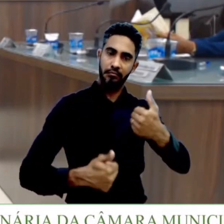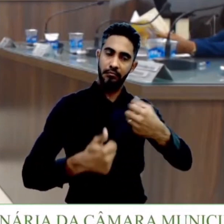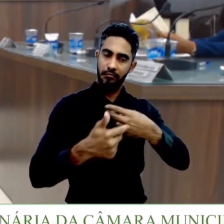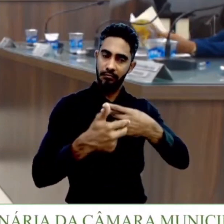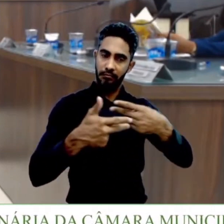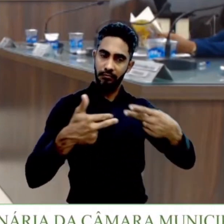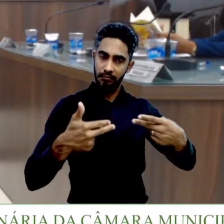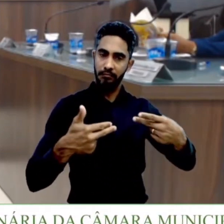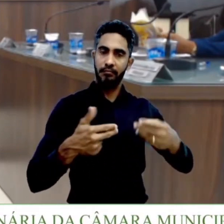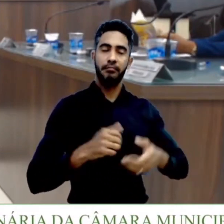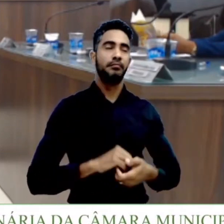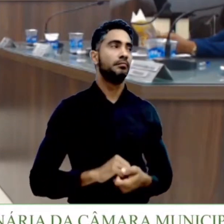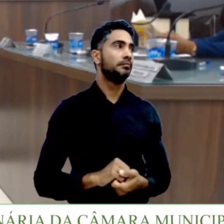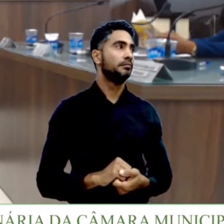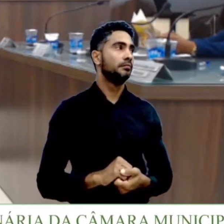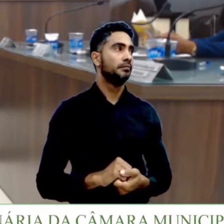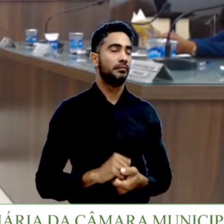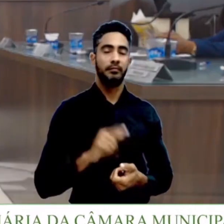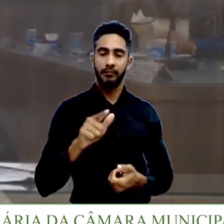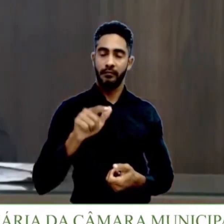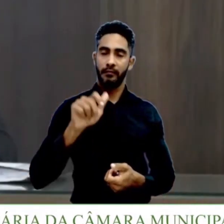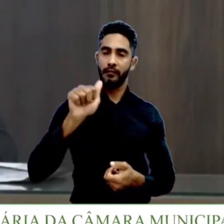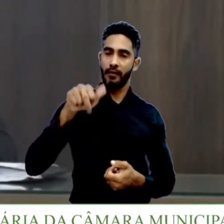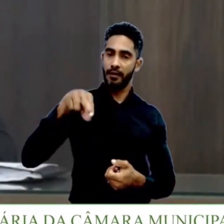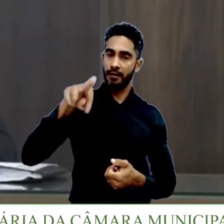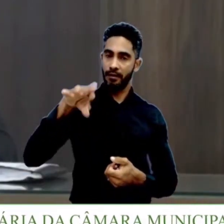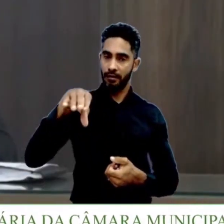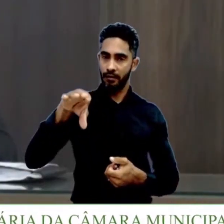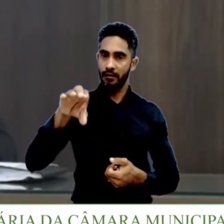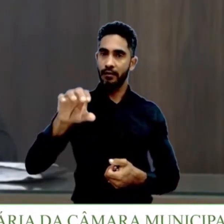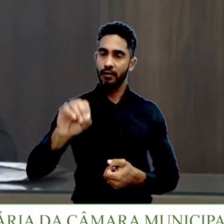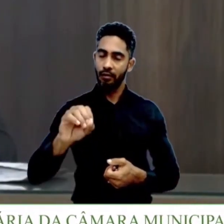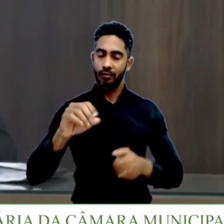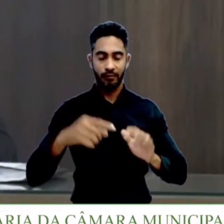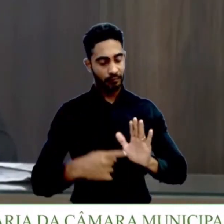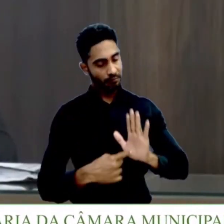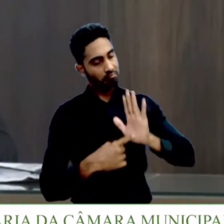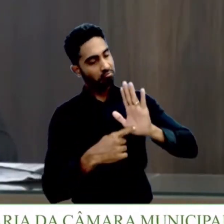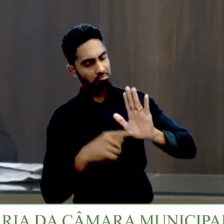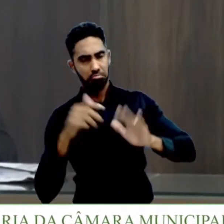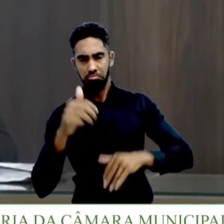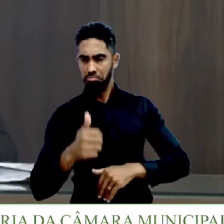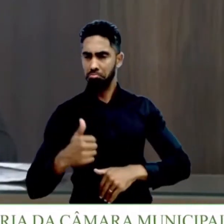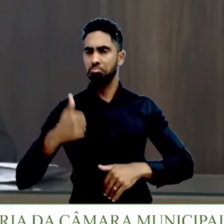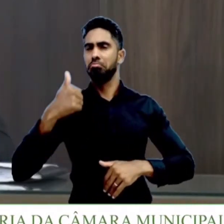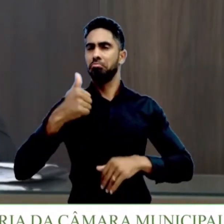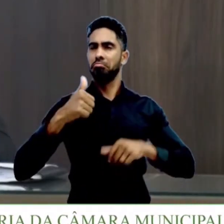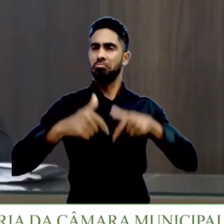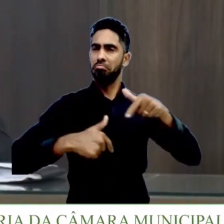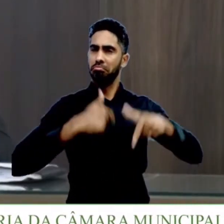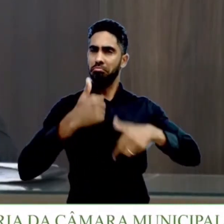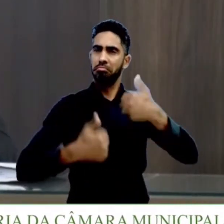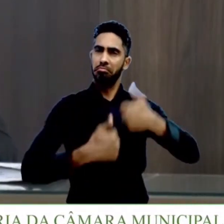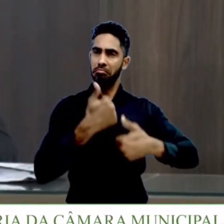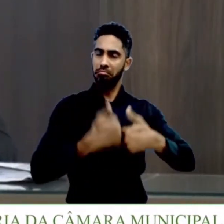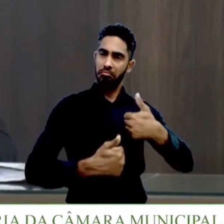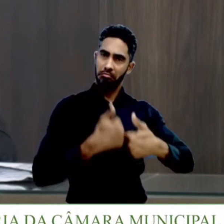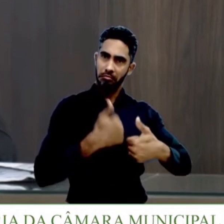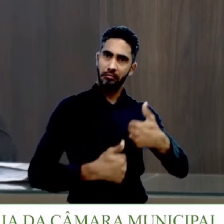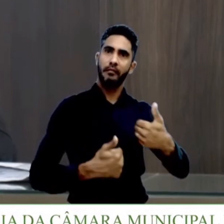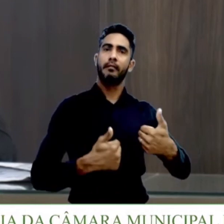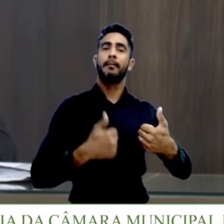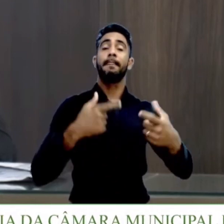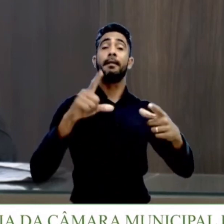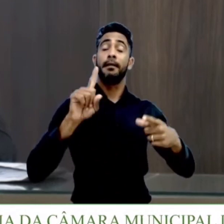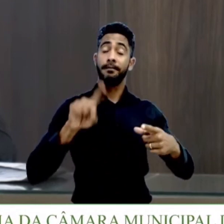de várzea. O senhor Antônio Martins Rodrigues vem se destacando positivamente no viés do esporte amador, e